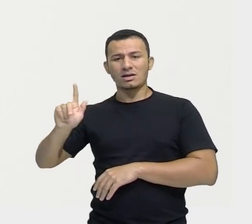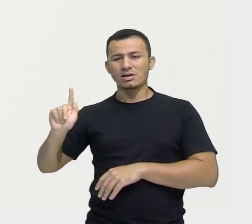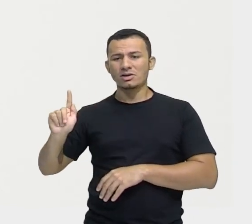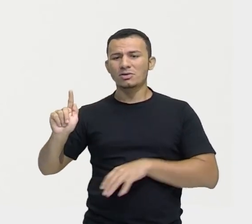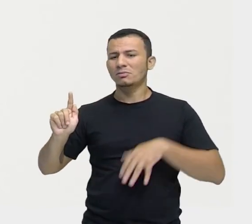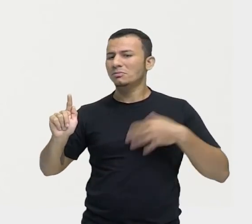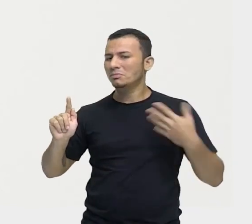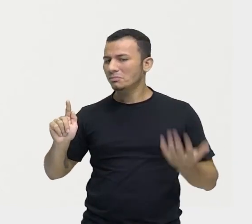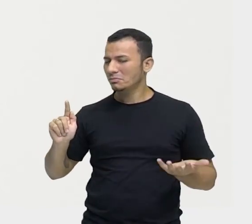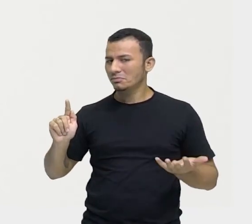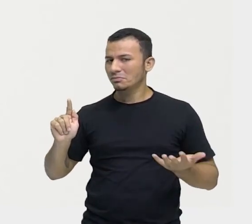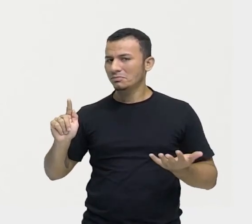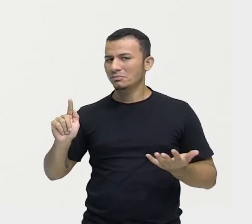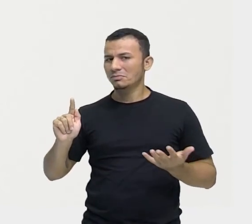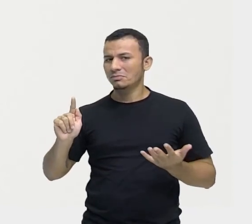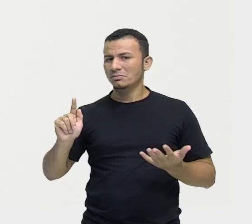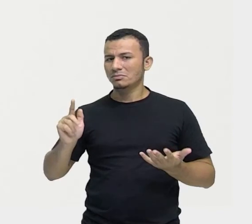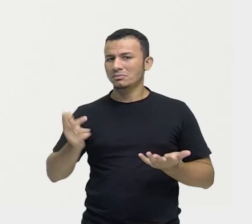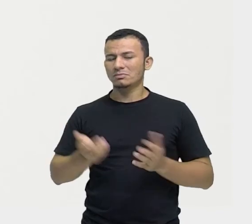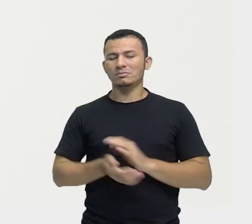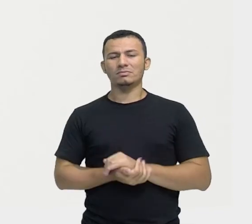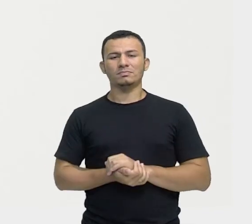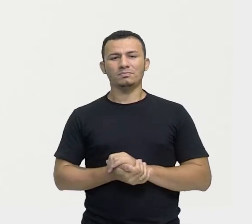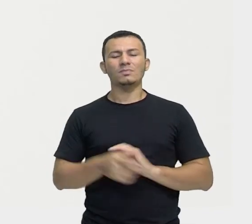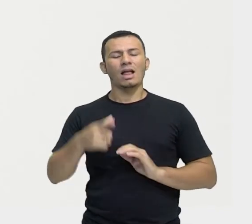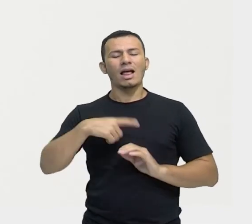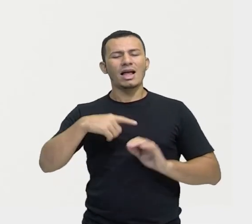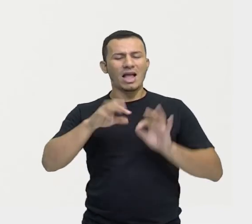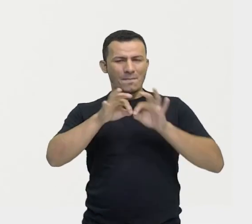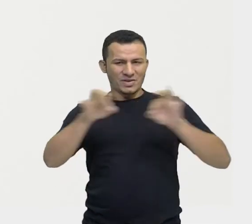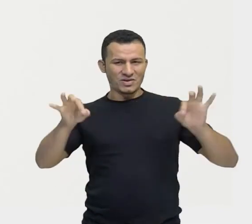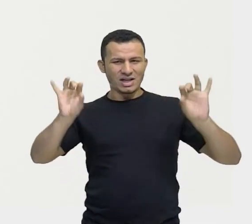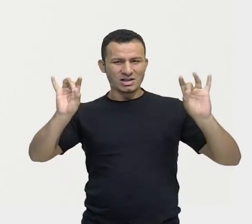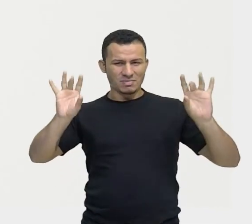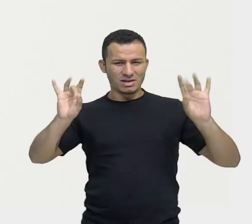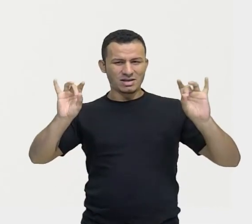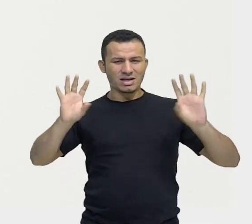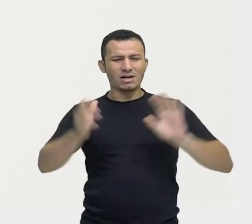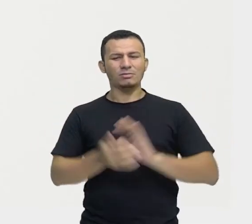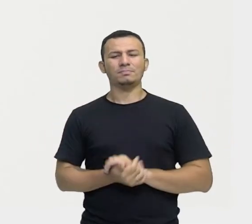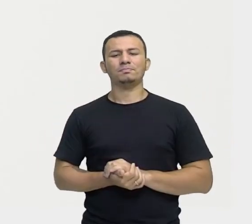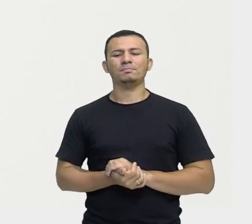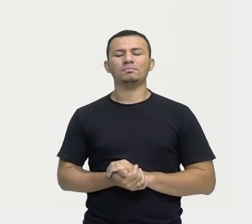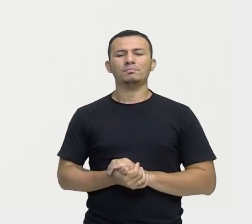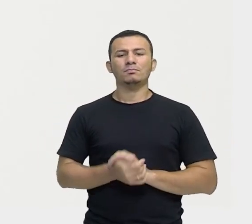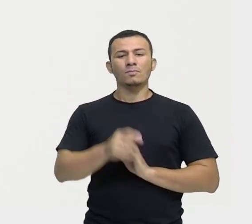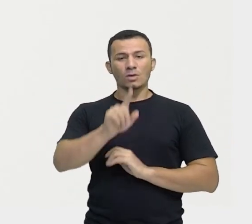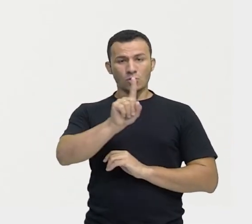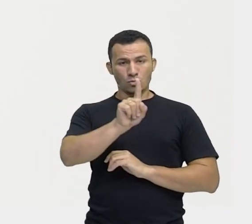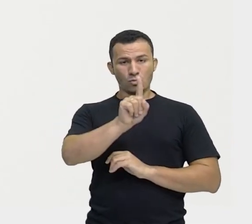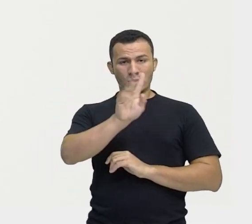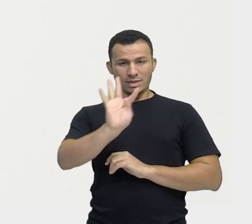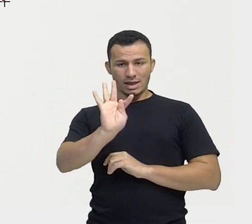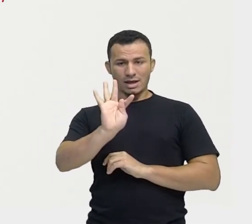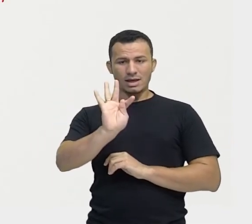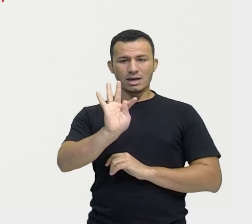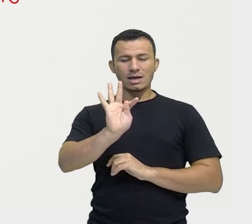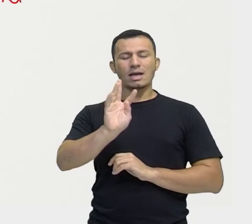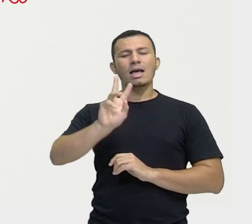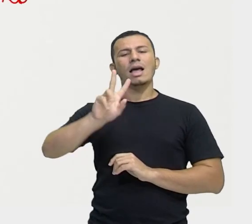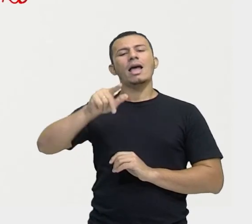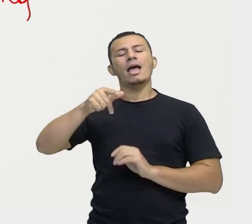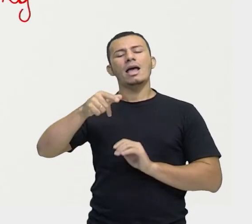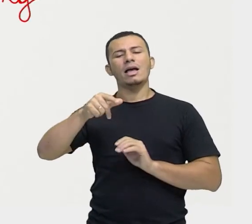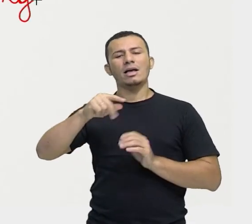esse problema? Vamos lembrar o seguinte, é uma medida especial. 1 tonelada é o equivalente a